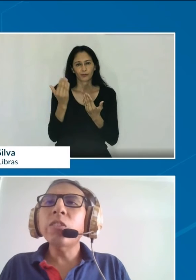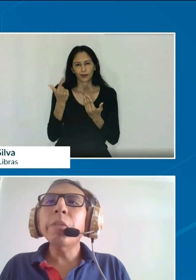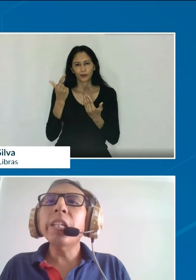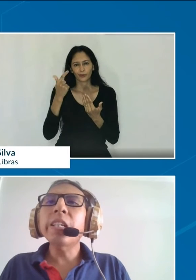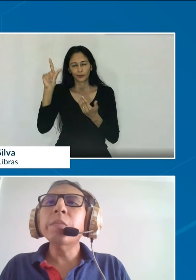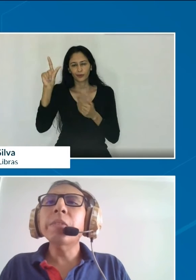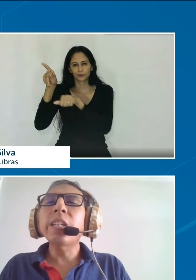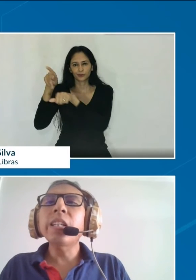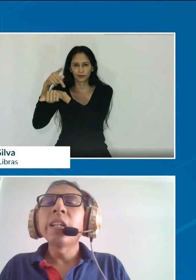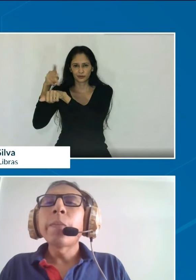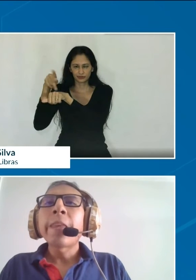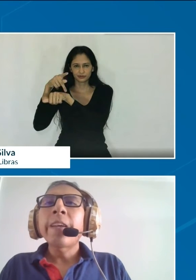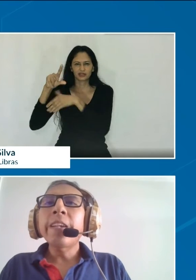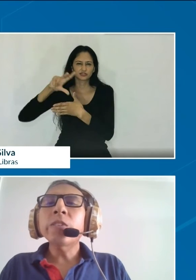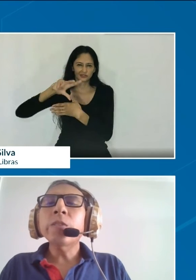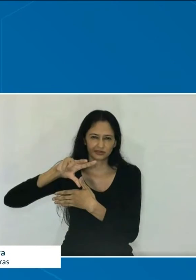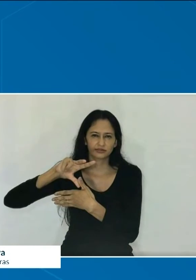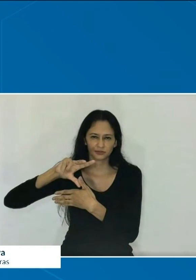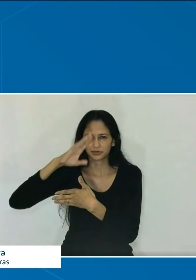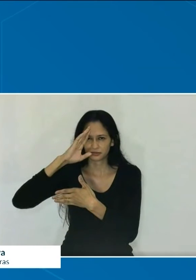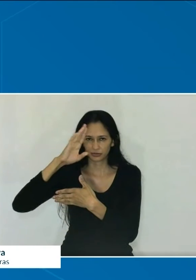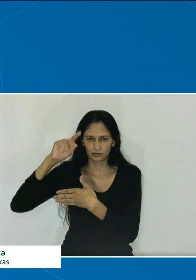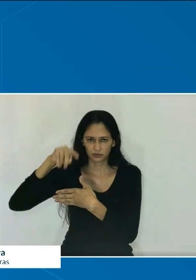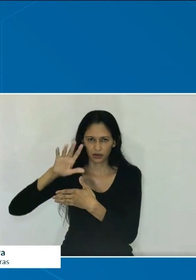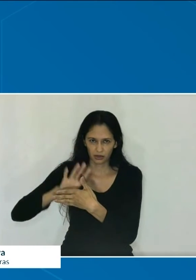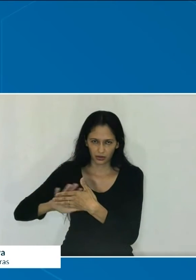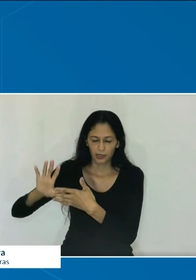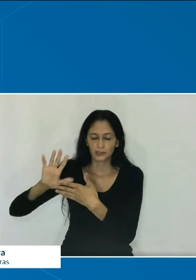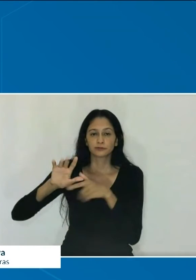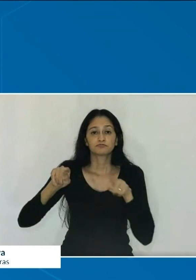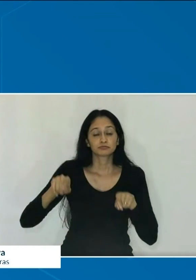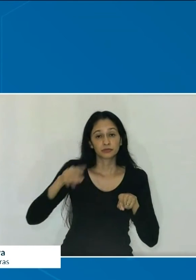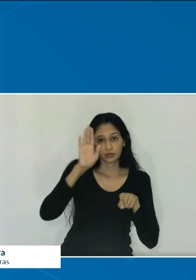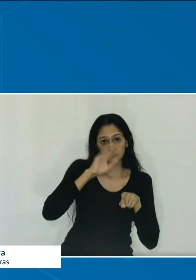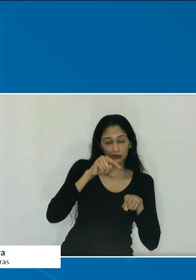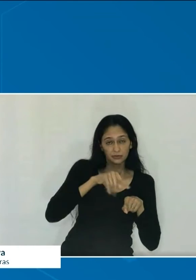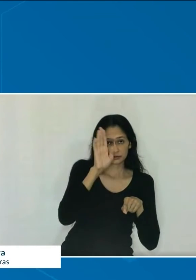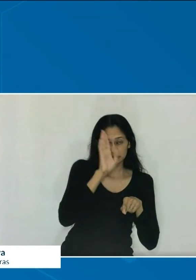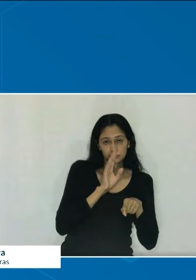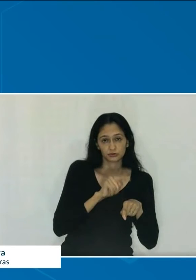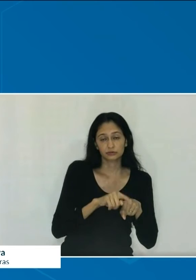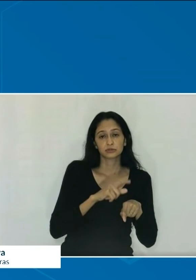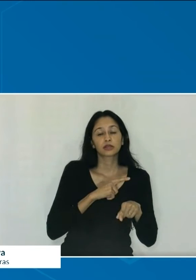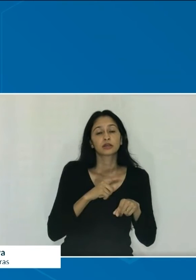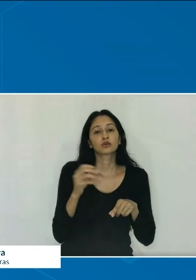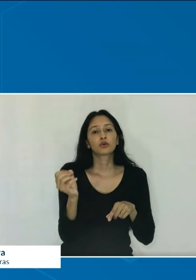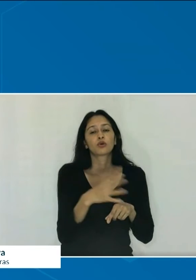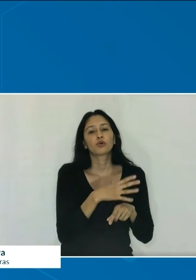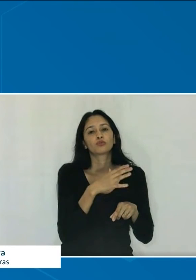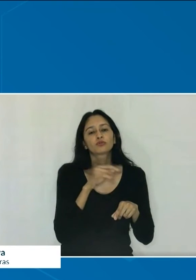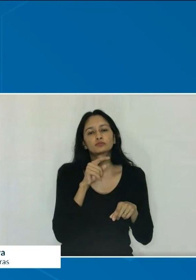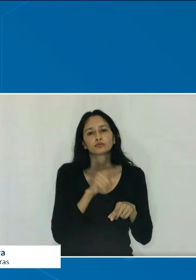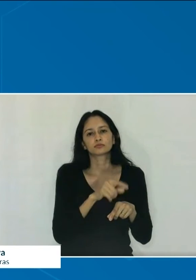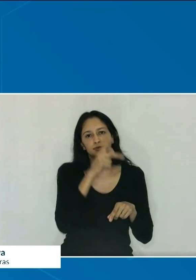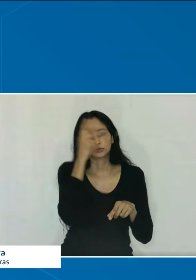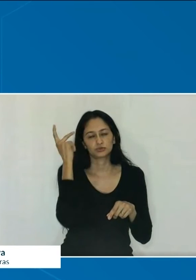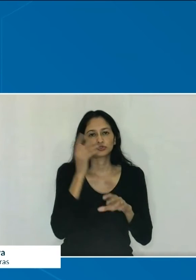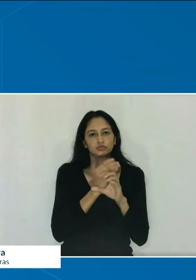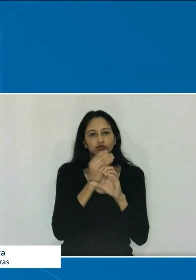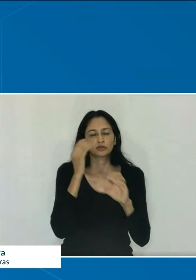em Latinoamérica em especial, nós temos essa nova geração de engenheiros de transporte, né? E